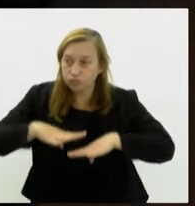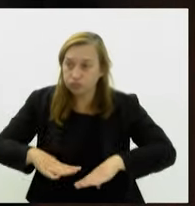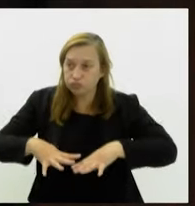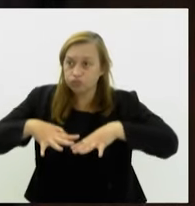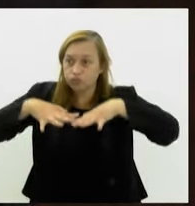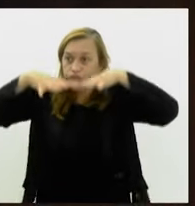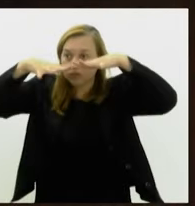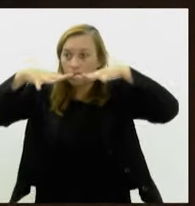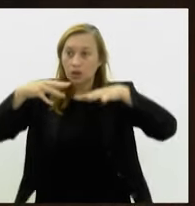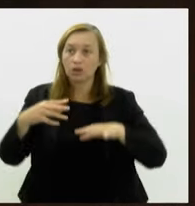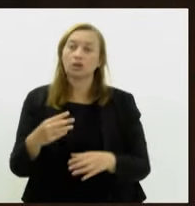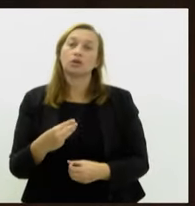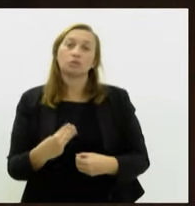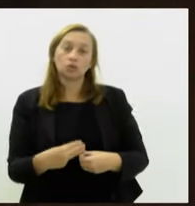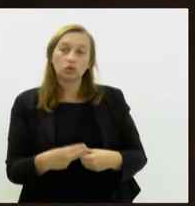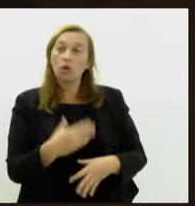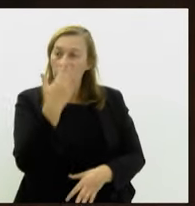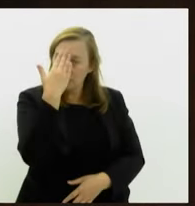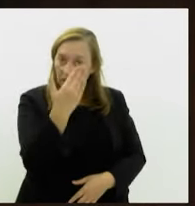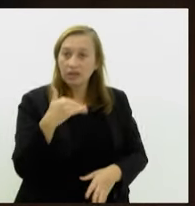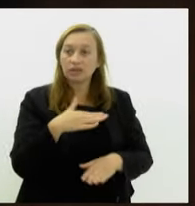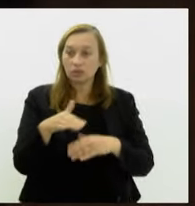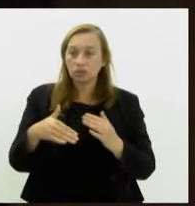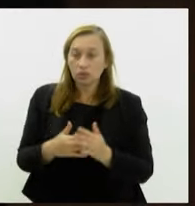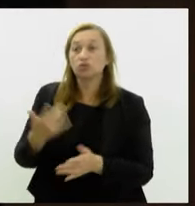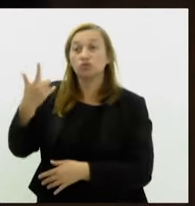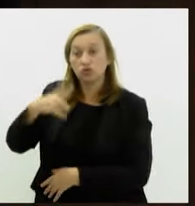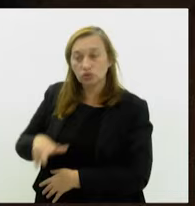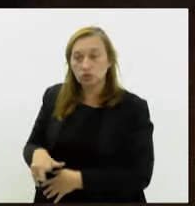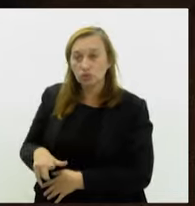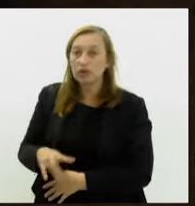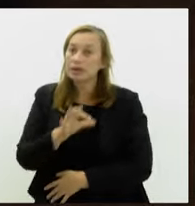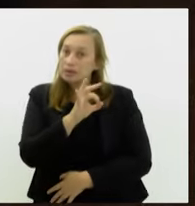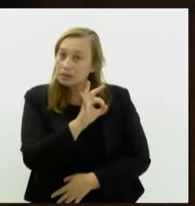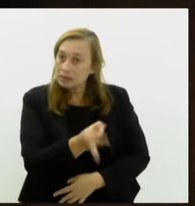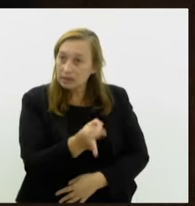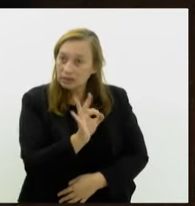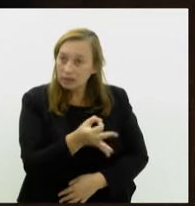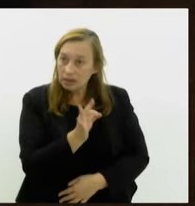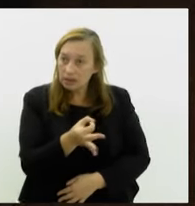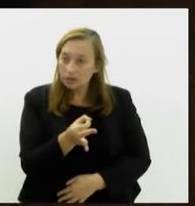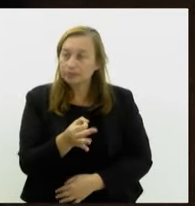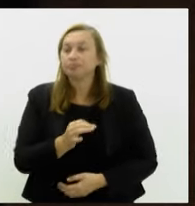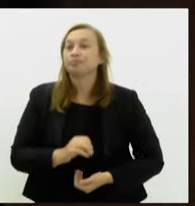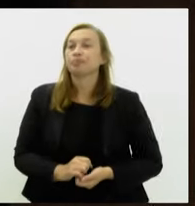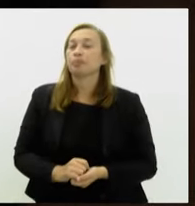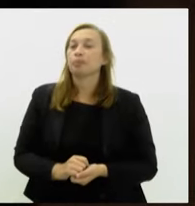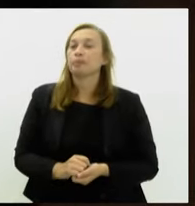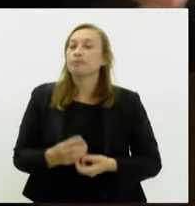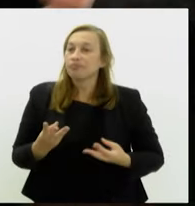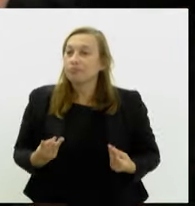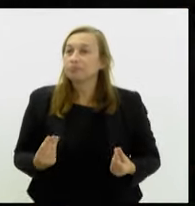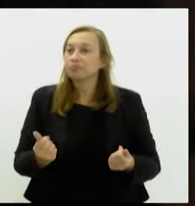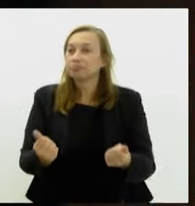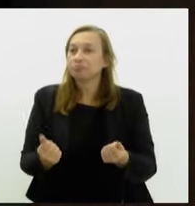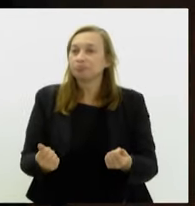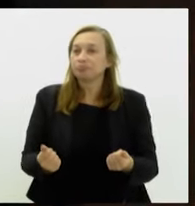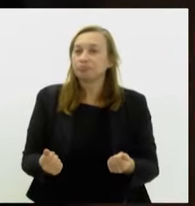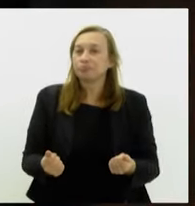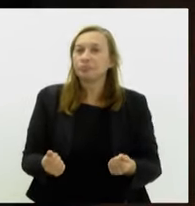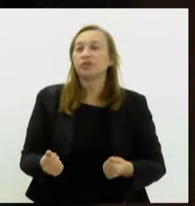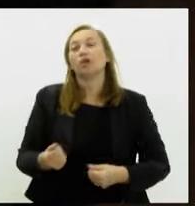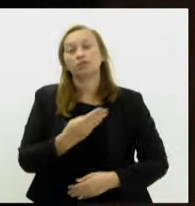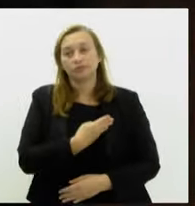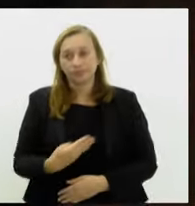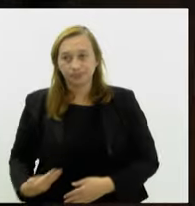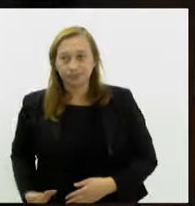aquele município. Muito obrigado a todos, mais uma vez, tenho a certeza em contar com a sensibilidade do nosso querido